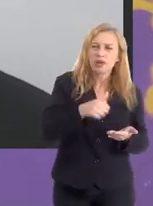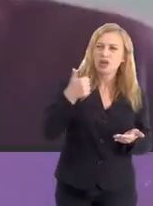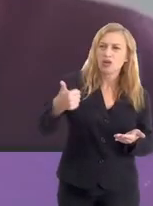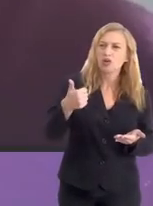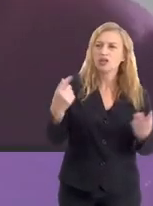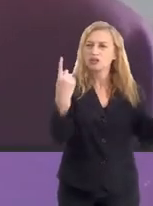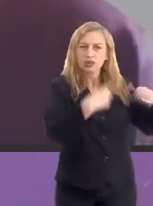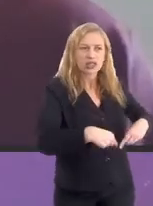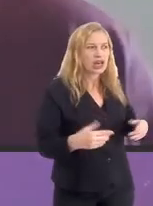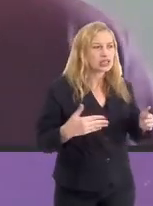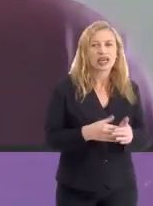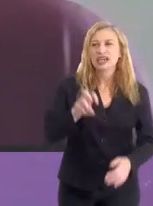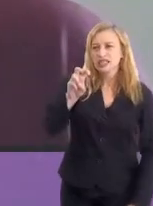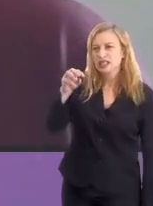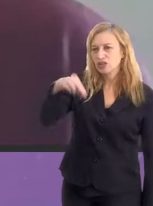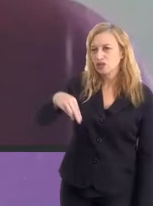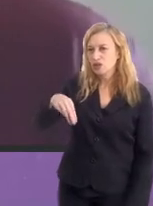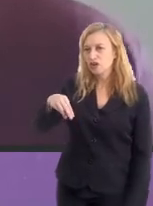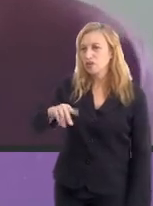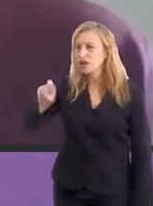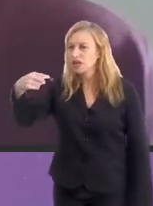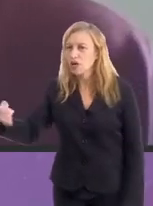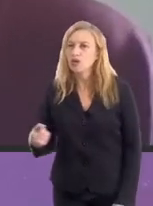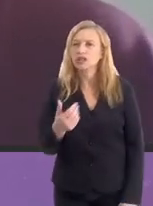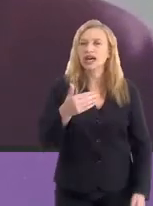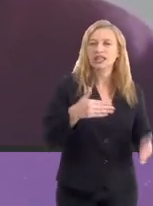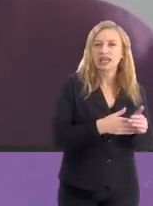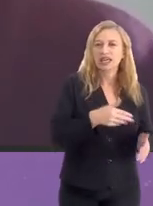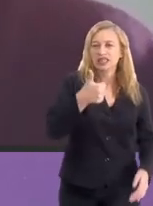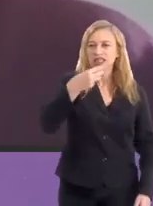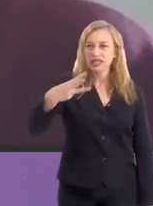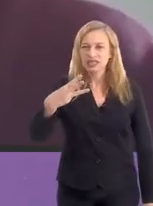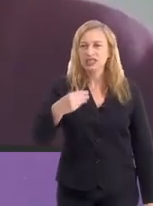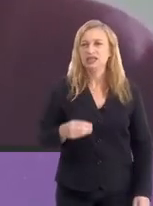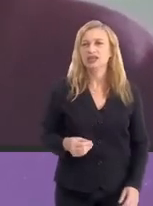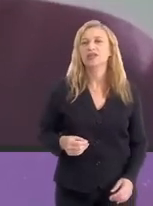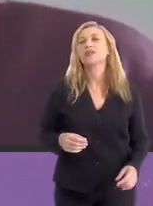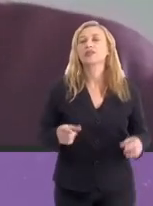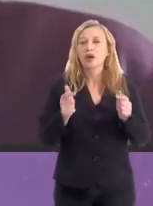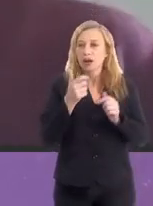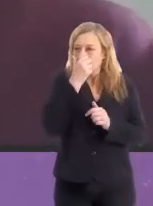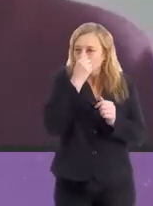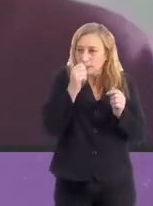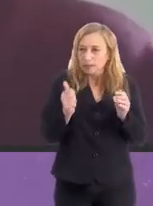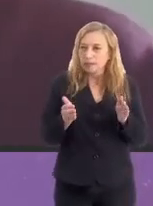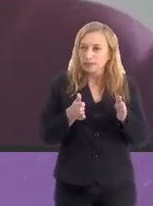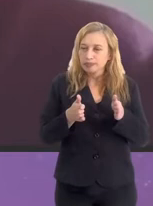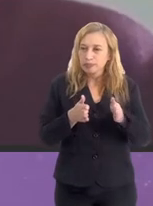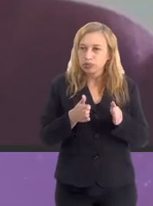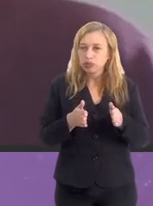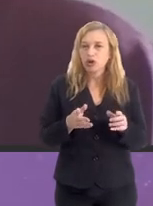vai jogar de 11 e essa competição vai até 5 de Novembro a outra série A vai até 13 uma semana depois e também